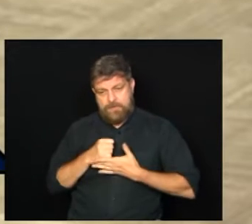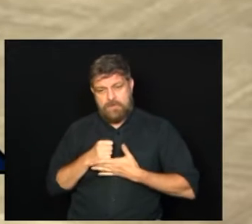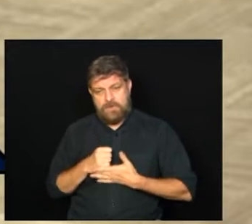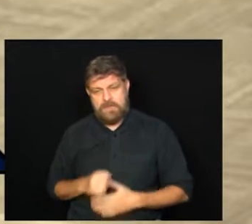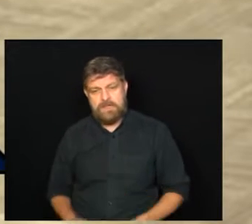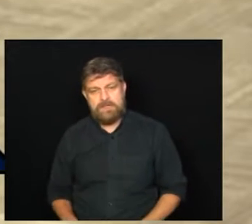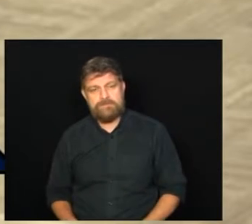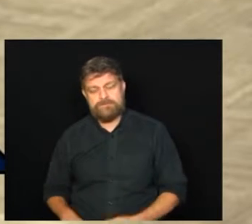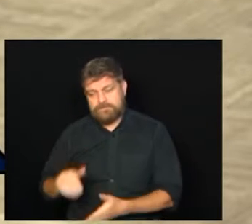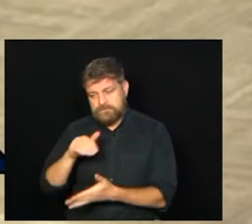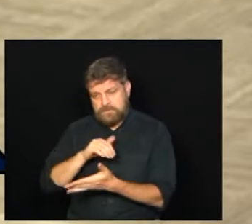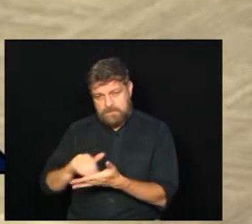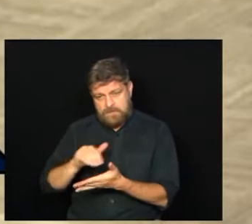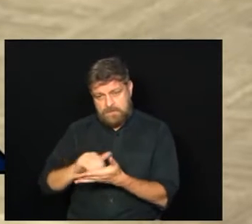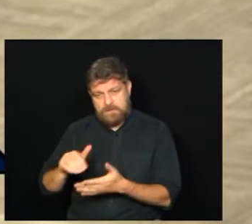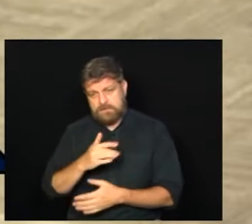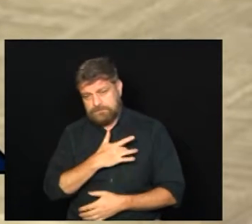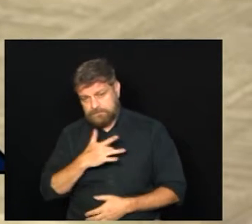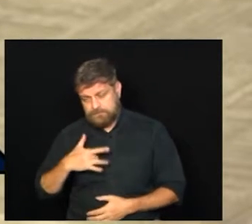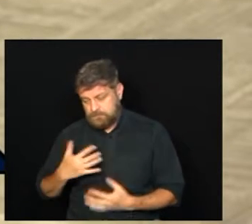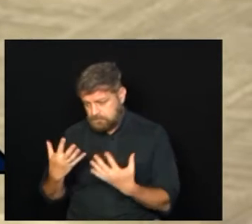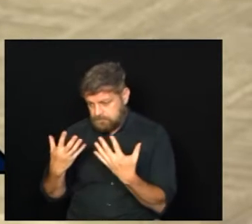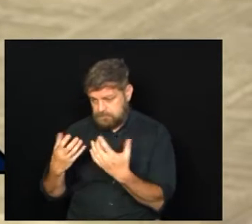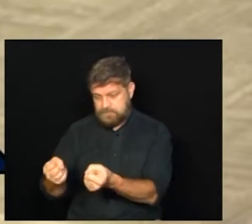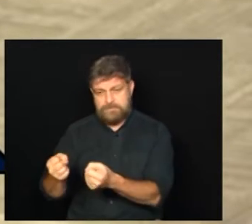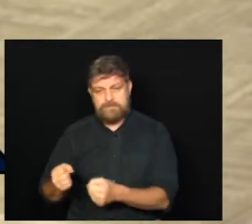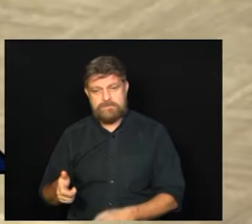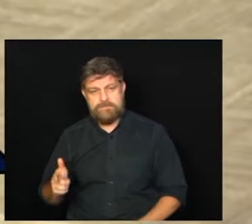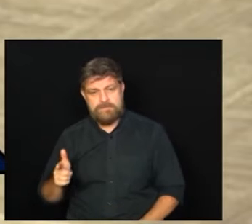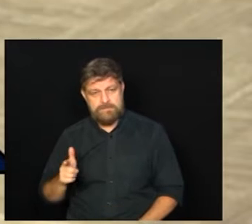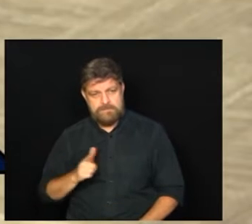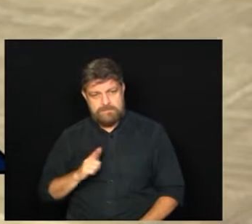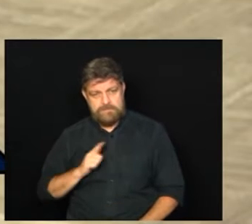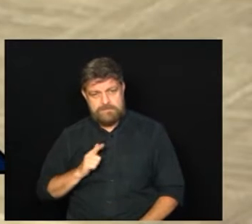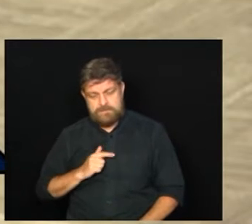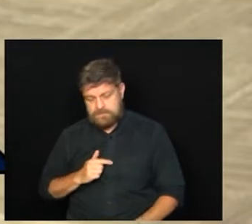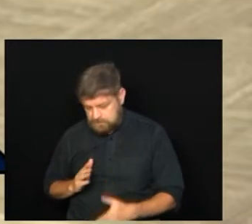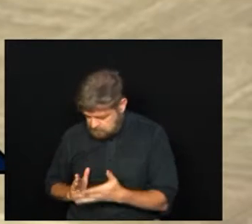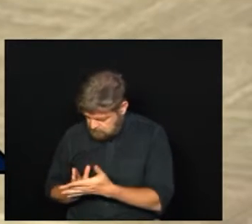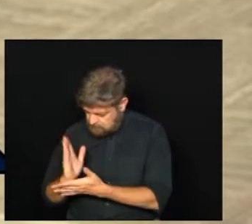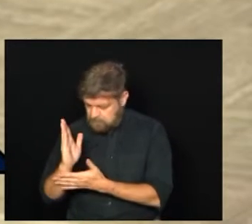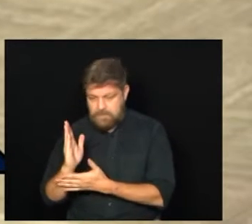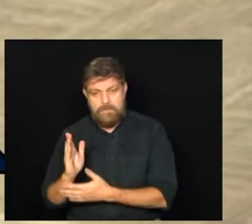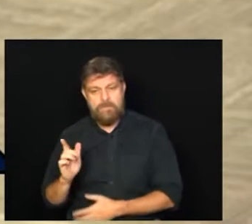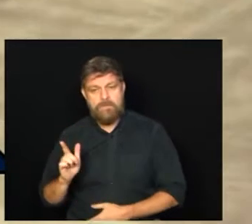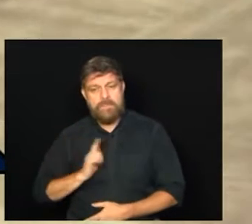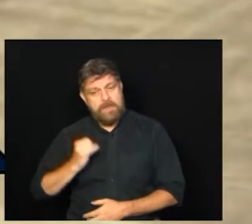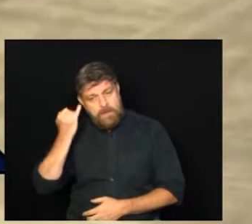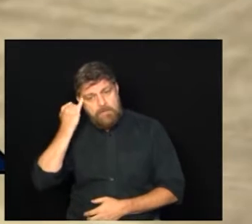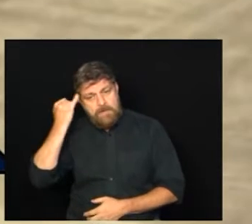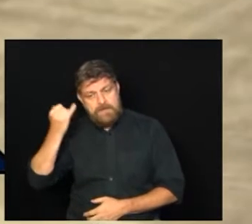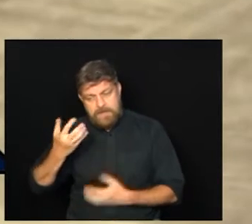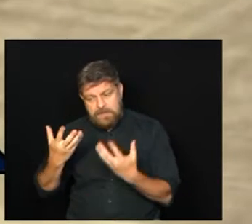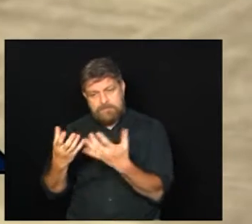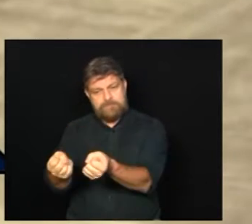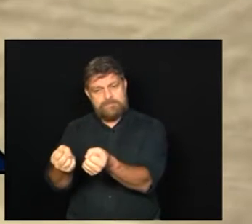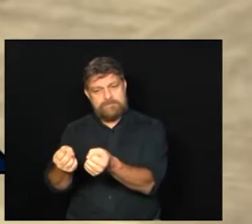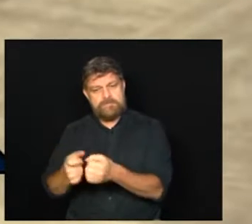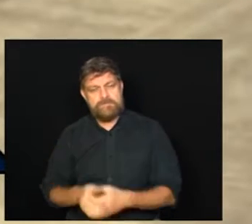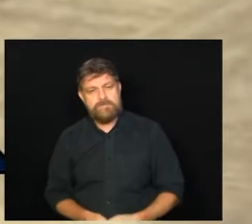A Secretaria de Saúde aprovou e deu um aval, né, a essa ideia. São pessoas